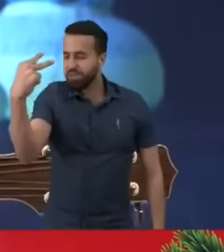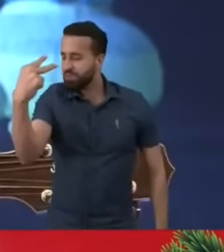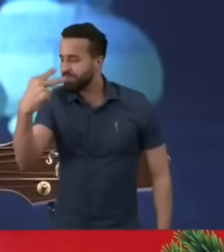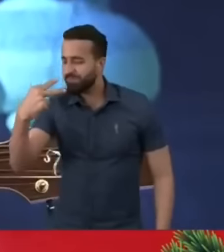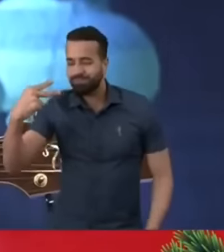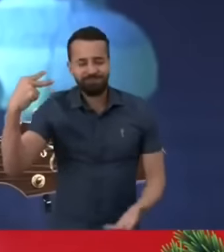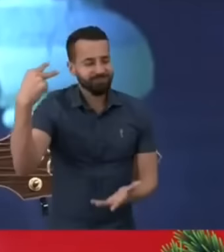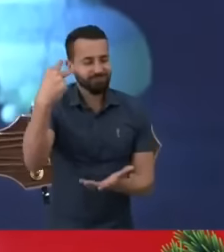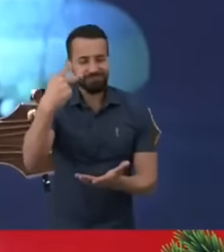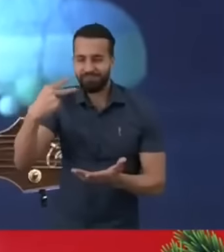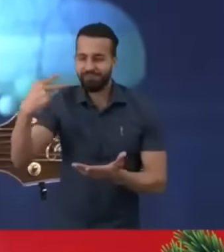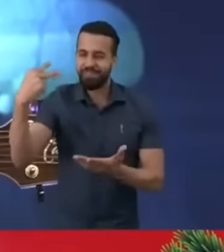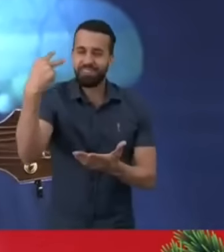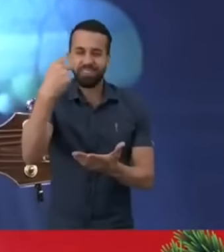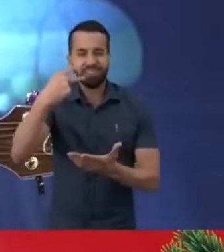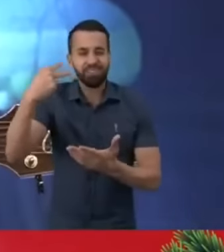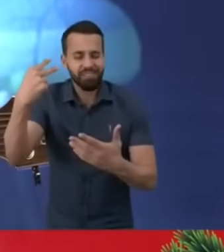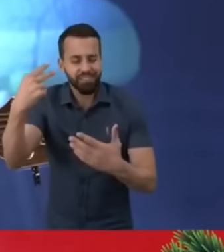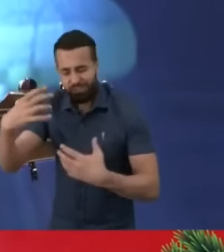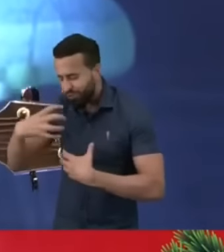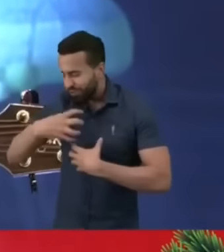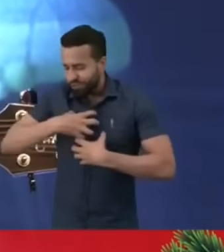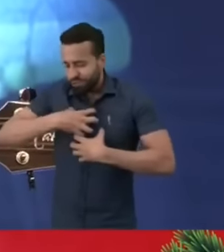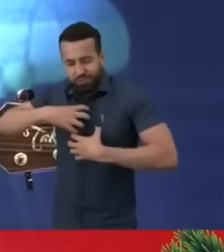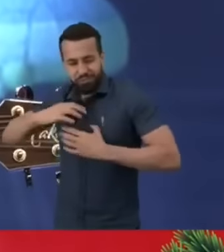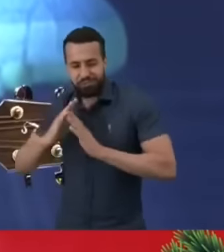quer te ver dentro do meu.